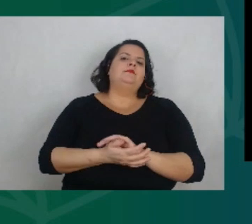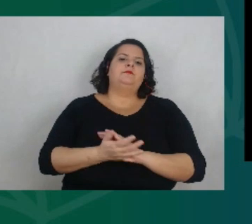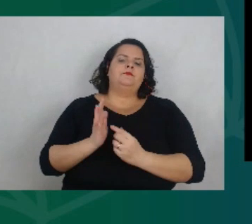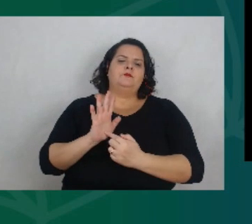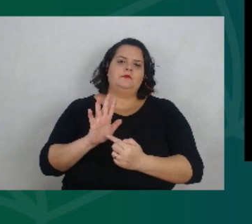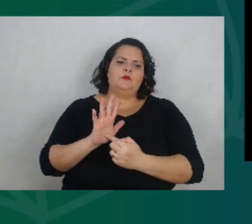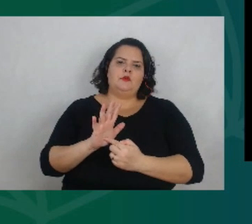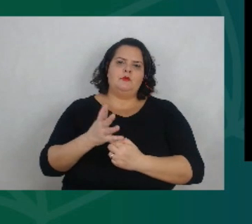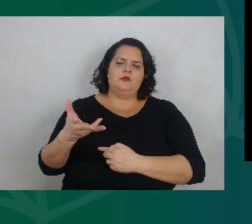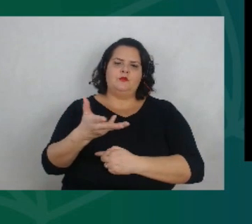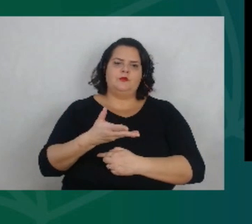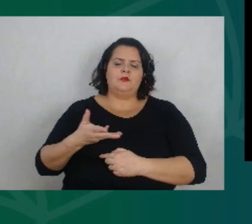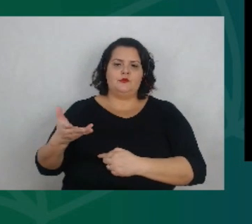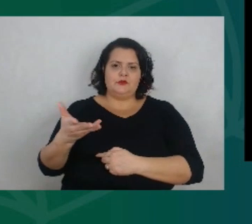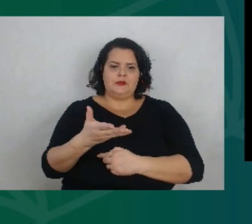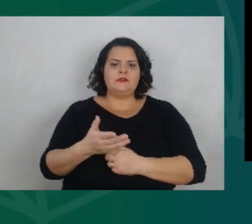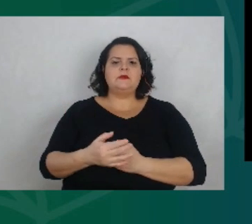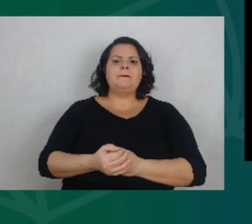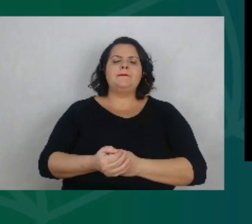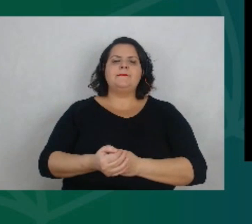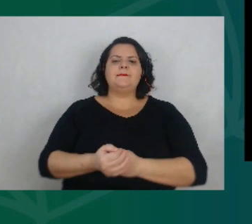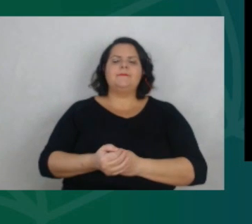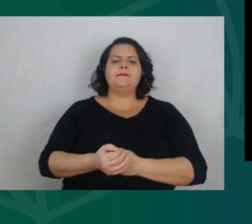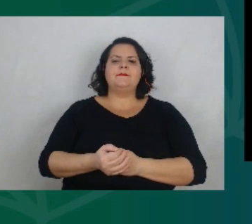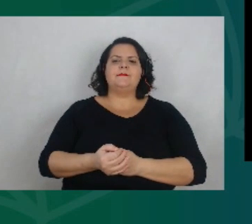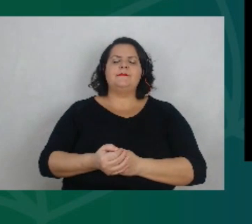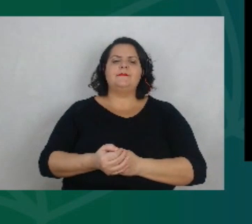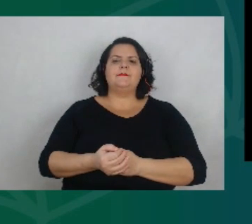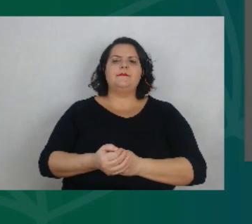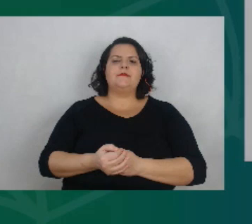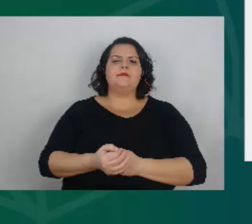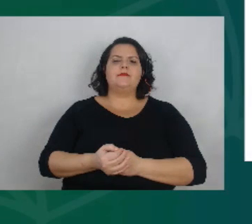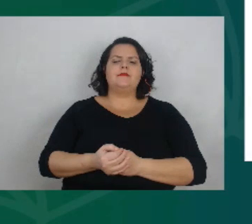para vocês toda... Próximo, por favor.